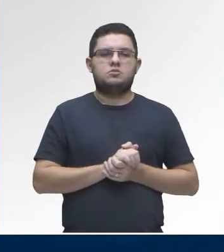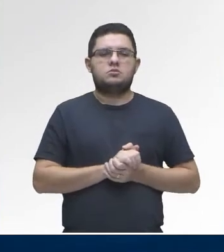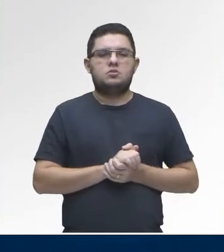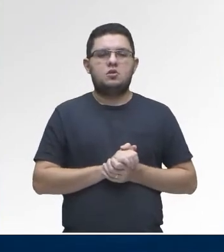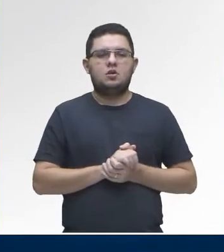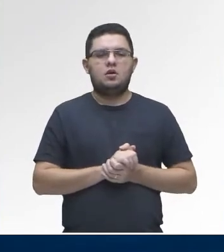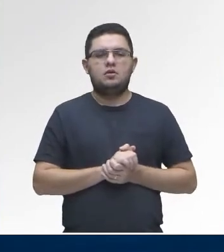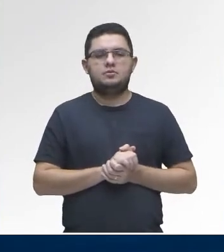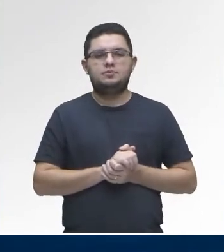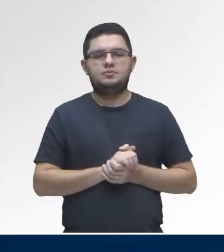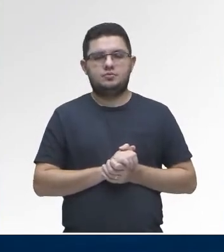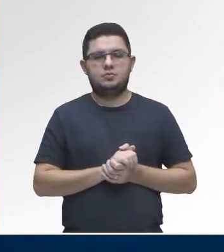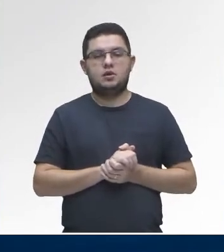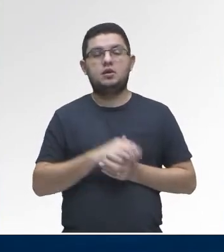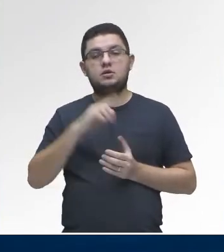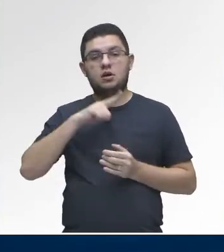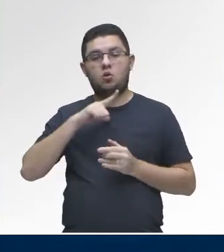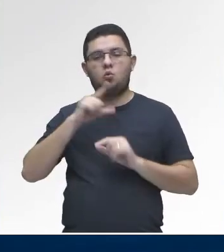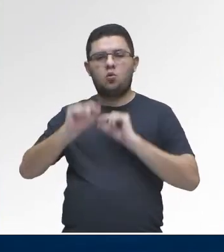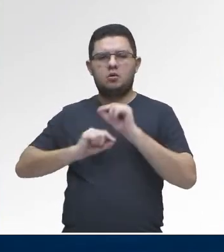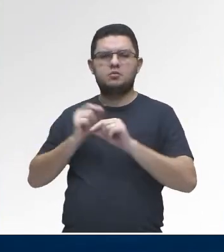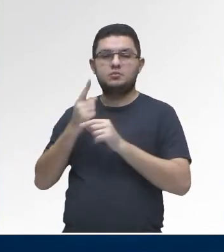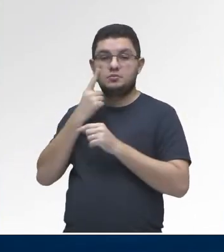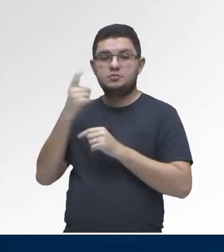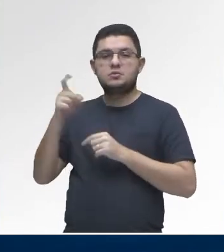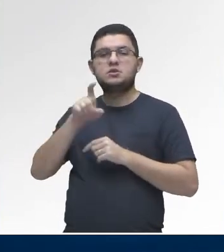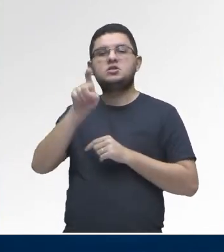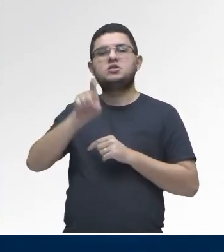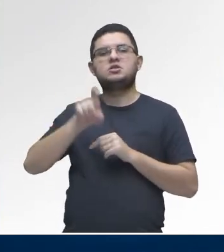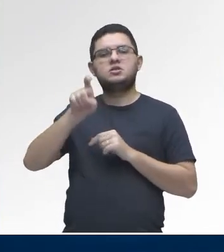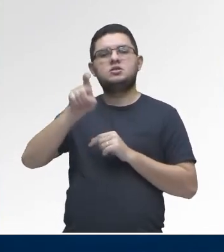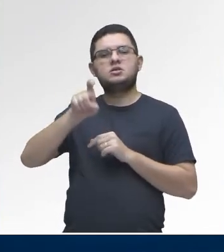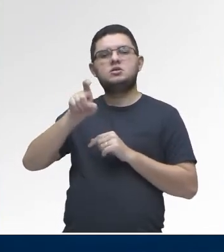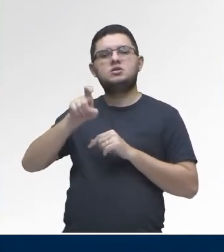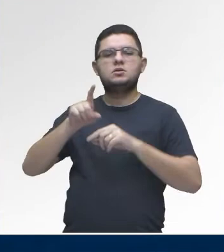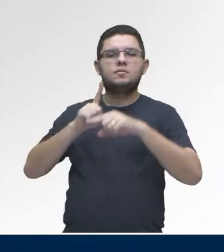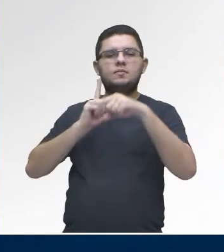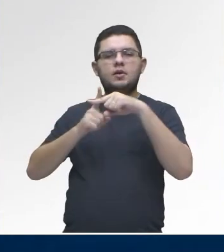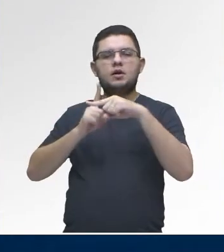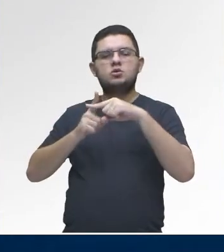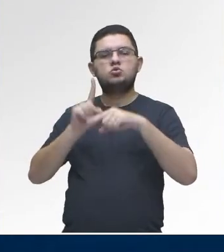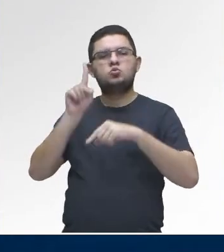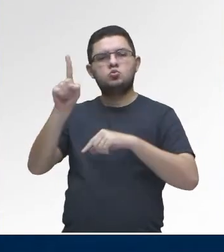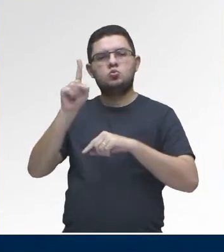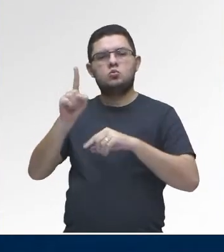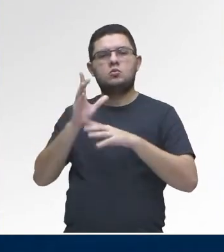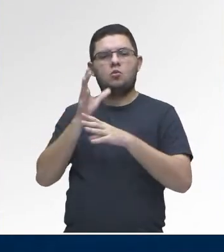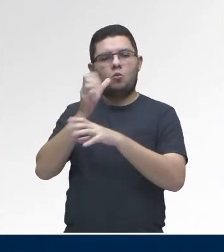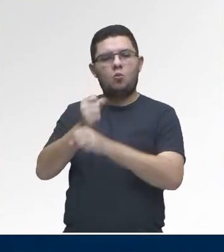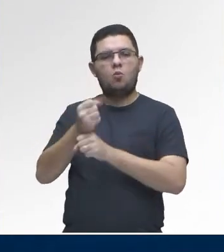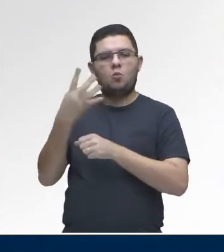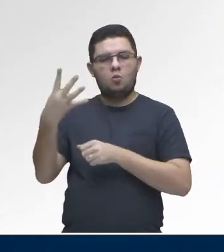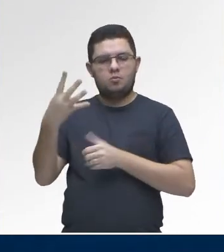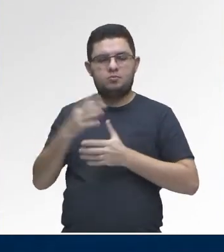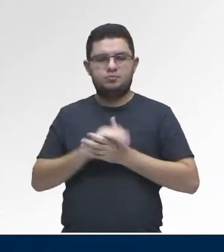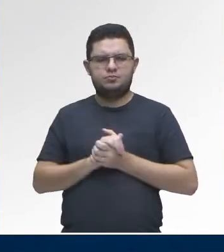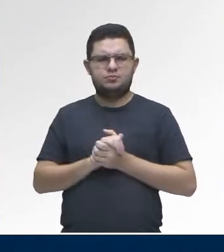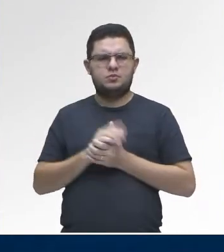essa equação, x mais 1 igual a 4. Então, se a gente